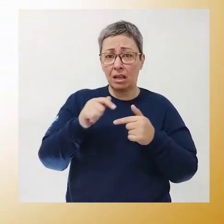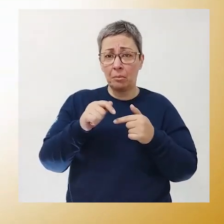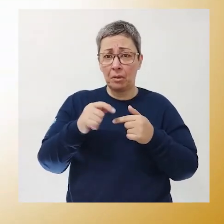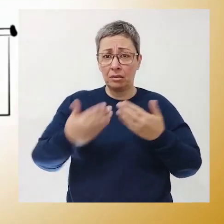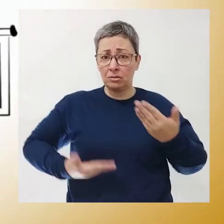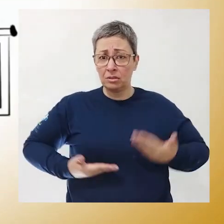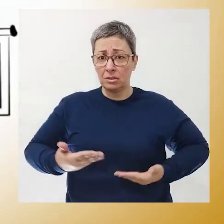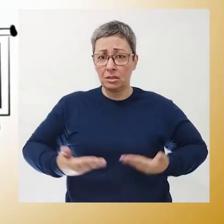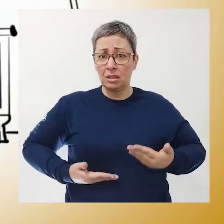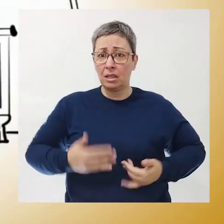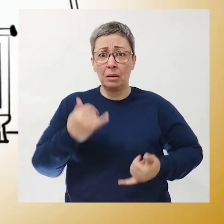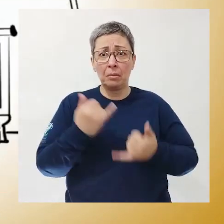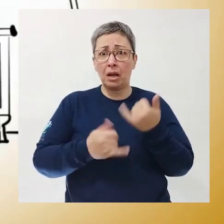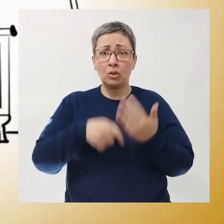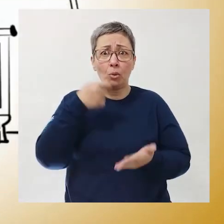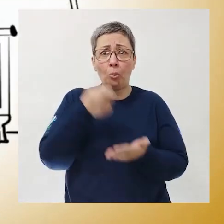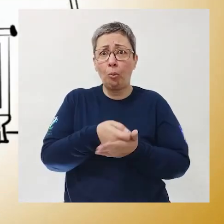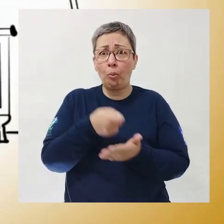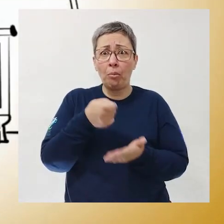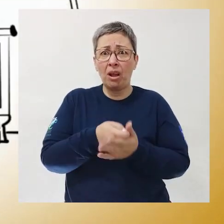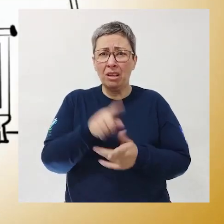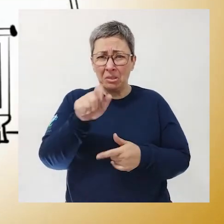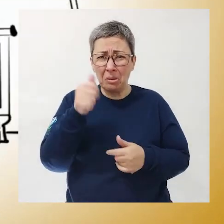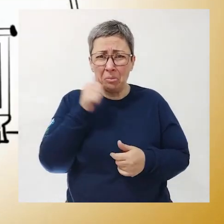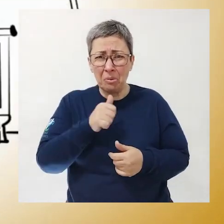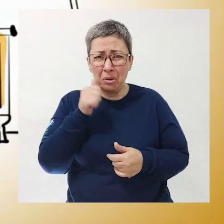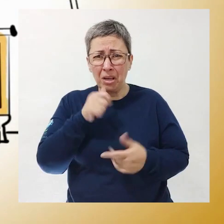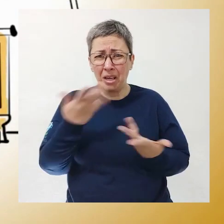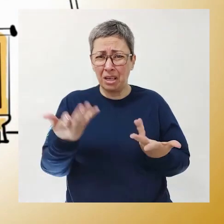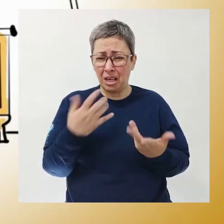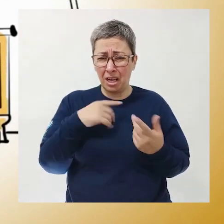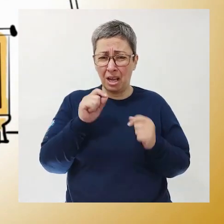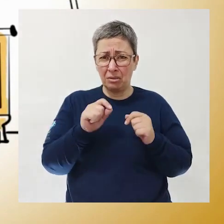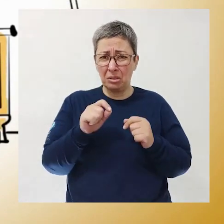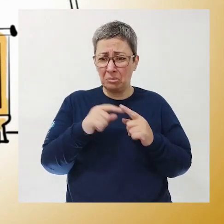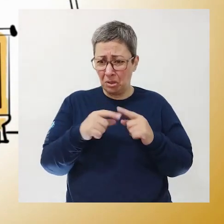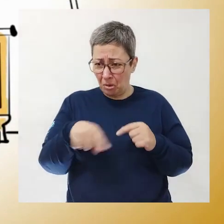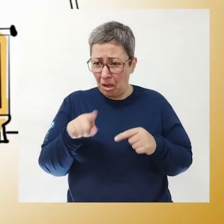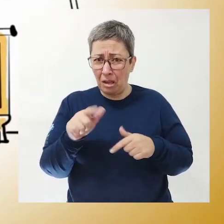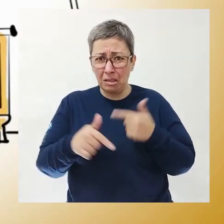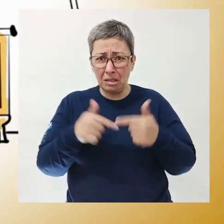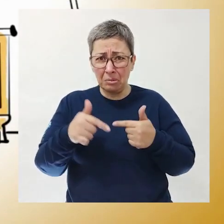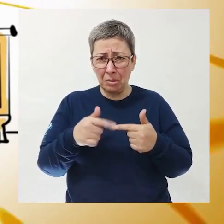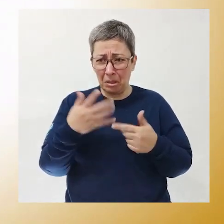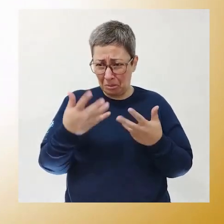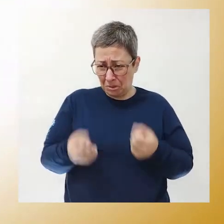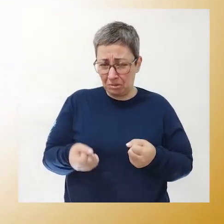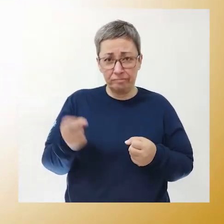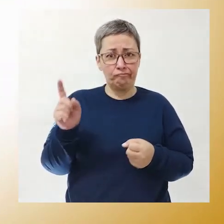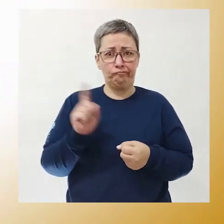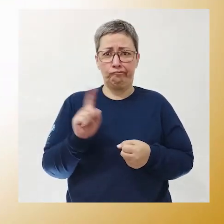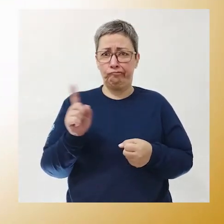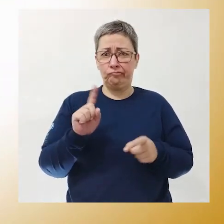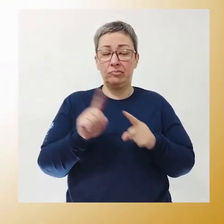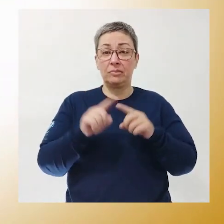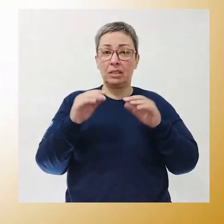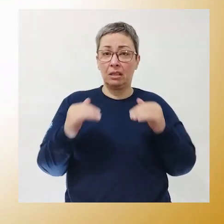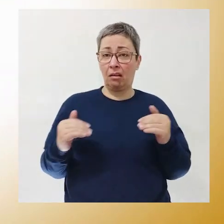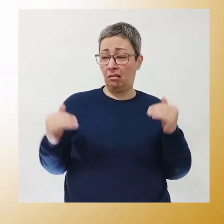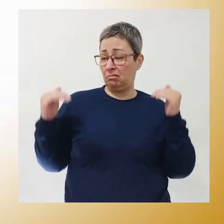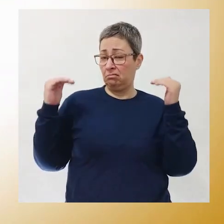trabalho doméstico. É como se fosse uma obrigação da mulher e sequer é reconhecido como trabalho.